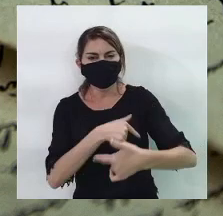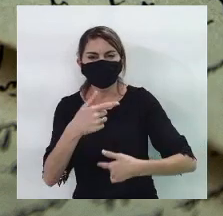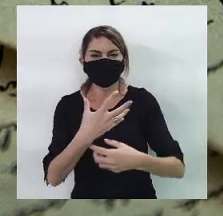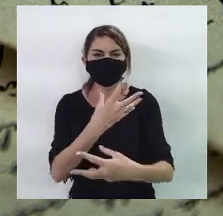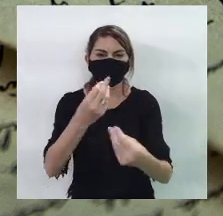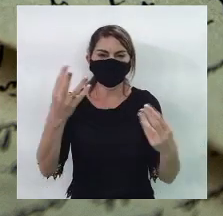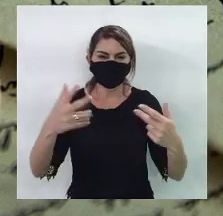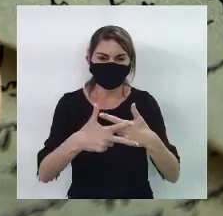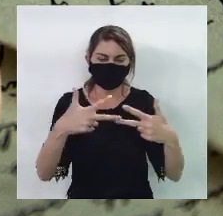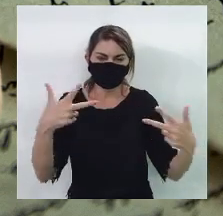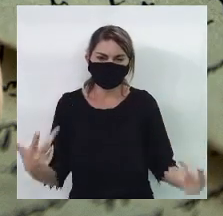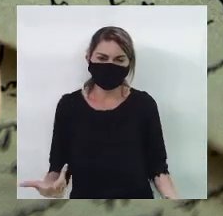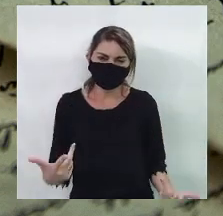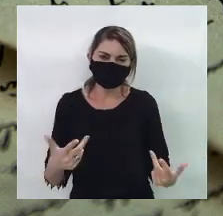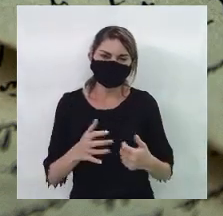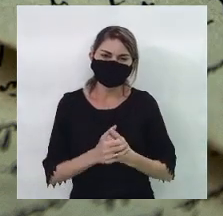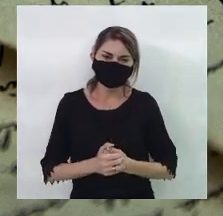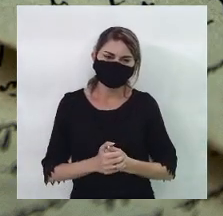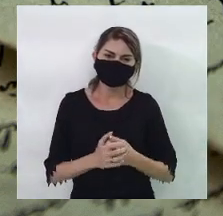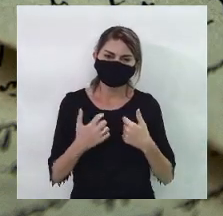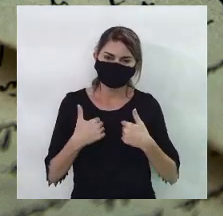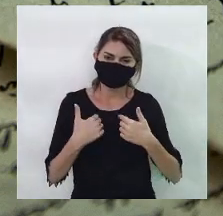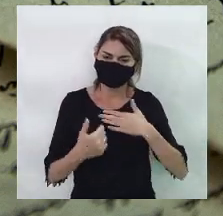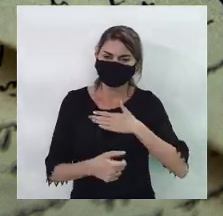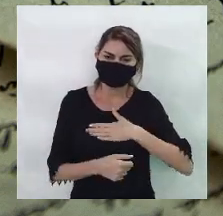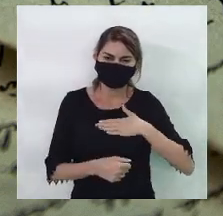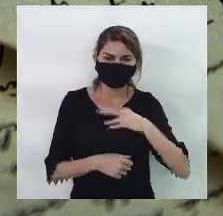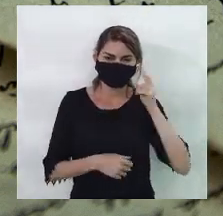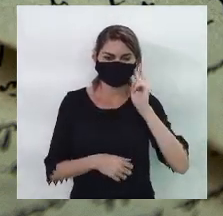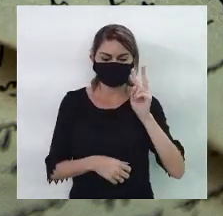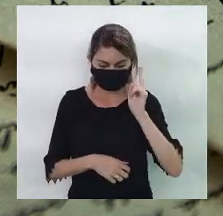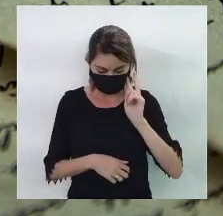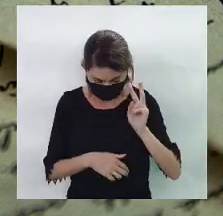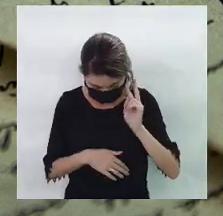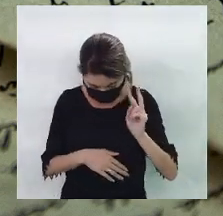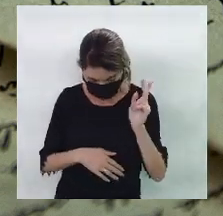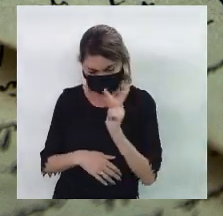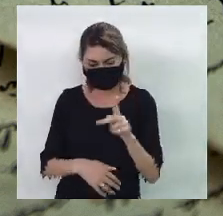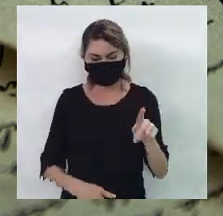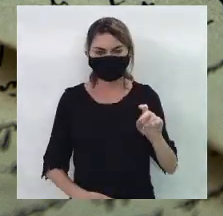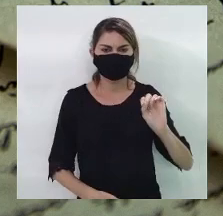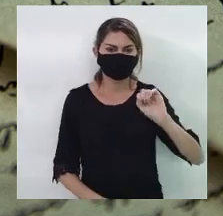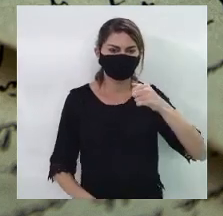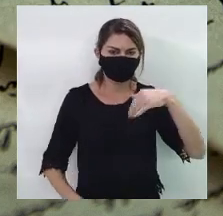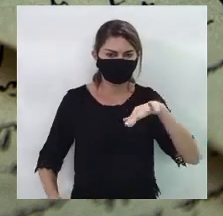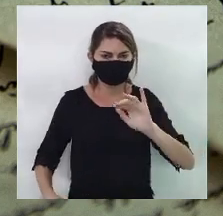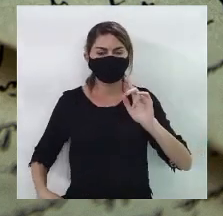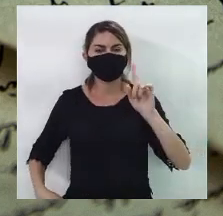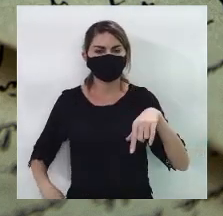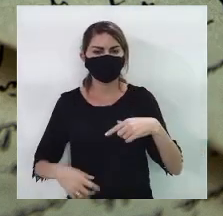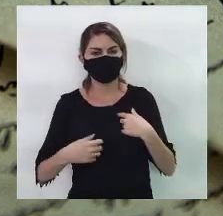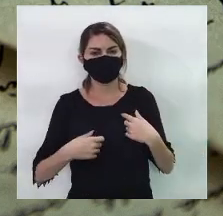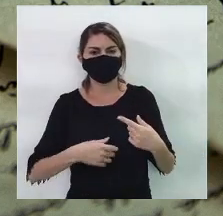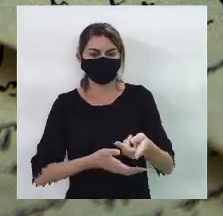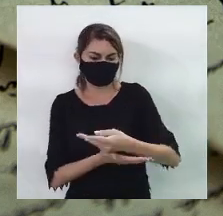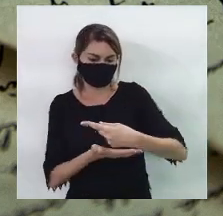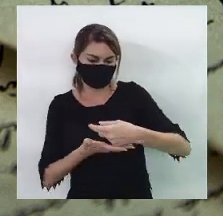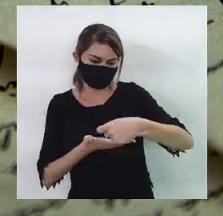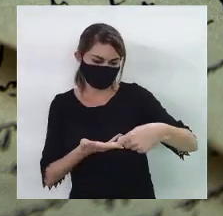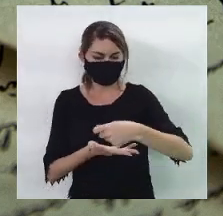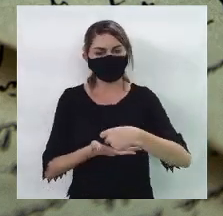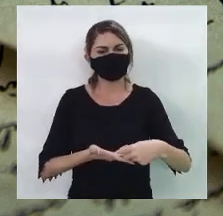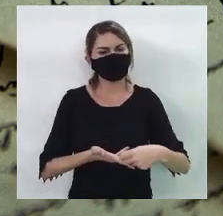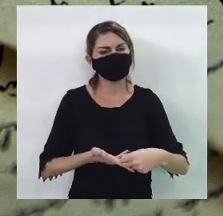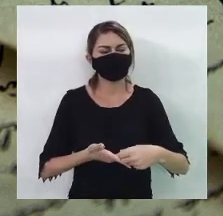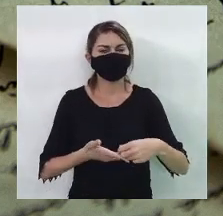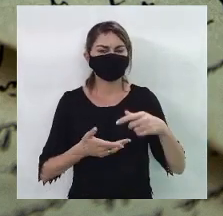muita coisa a se tirar. E eu gostaria de lembrar que o professor Samuel aqui, ele é poeta, viu? Ele escreve